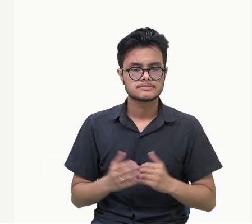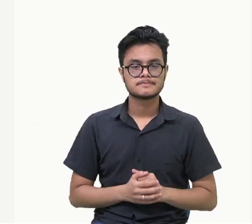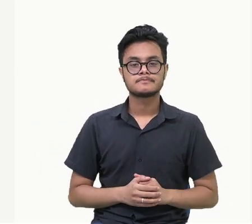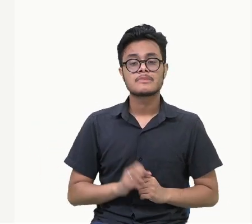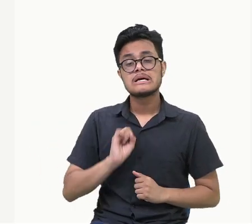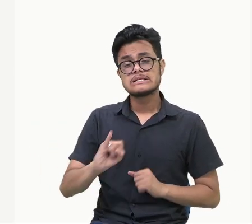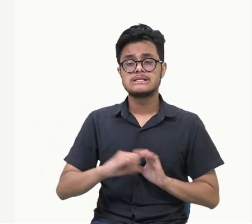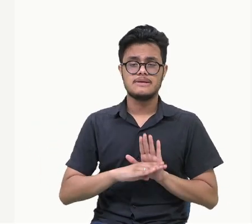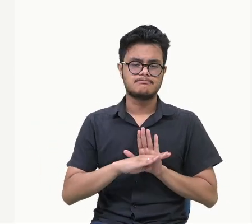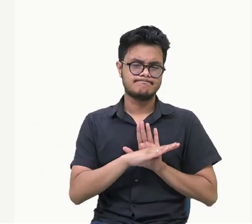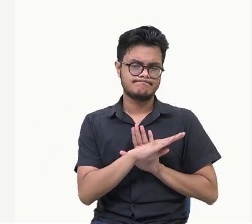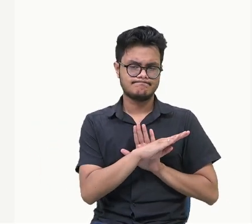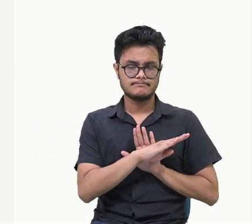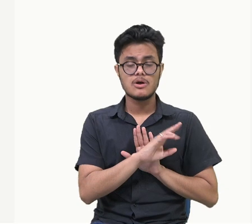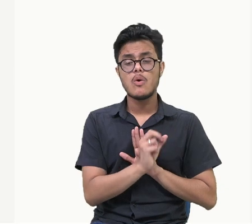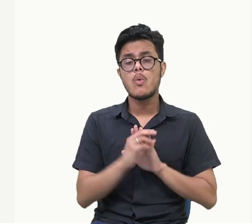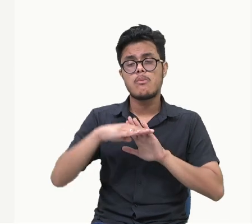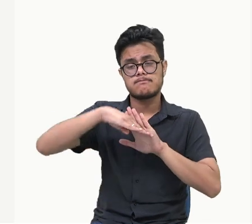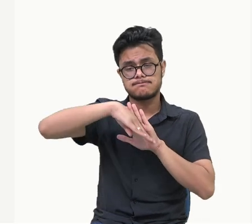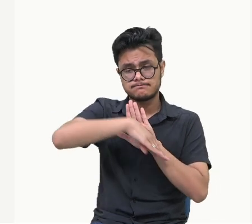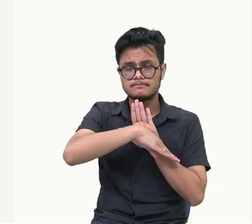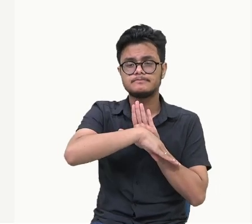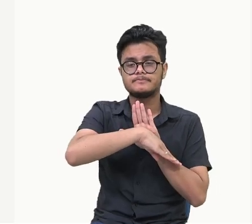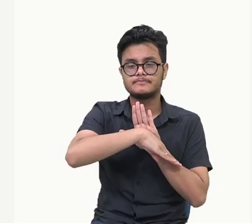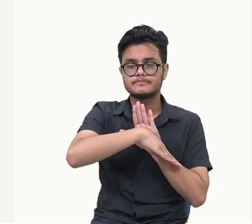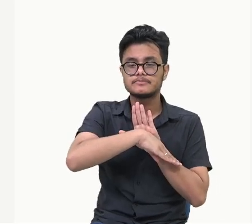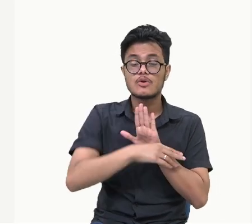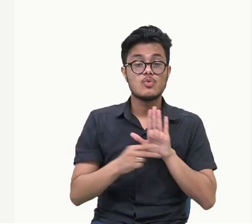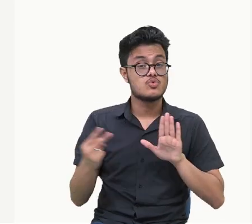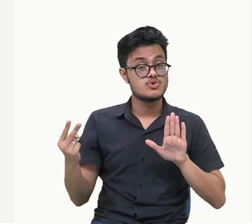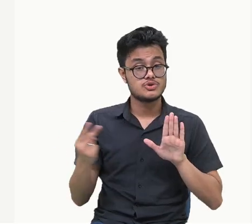decrescimento maior, né, quando decrescente, tá?